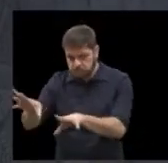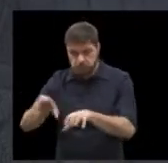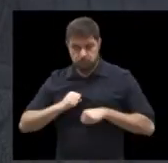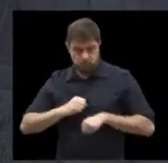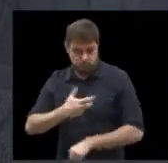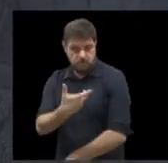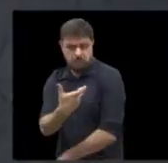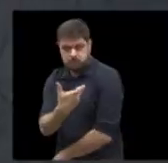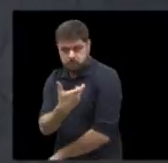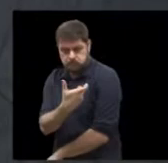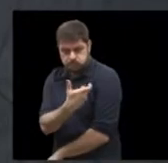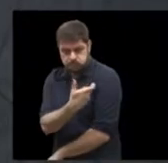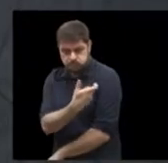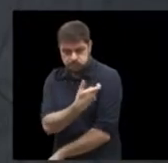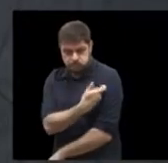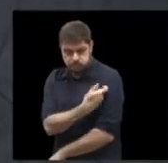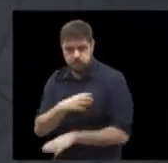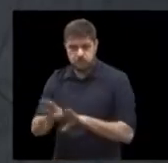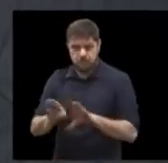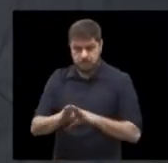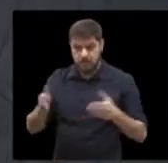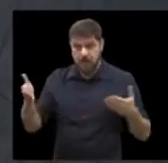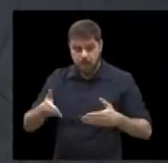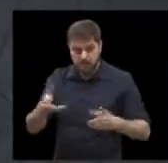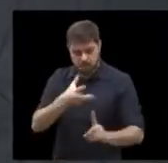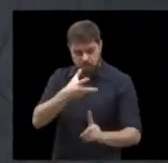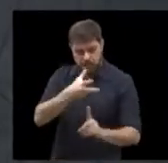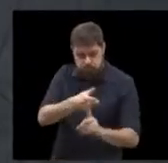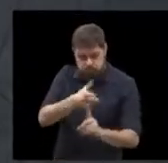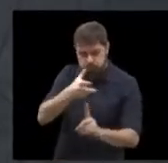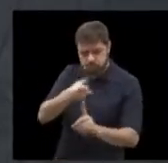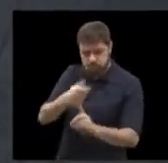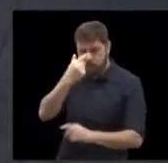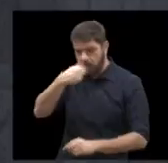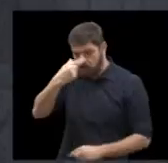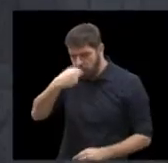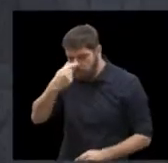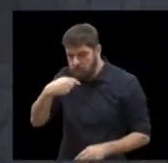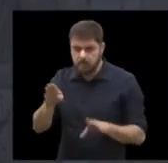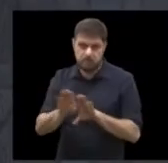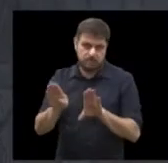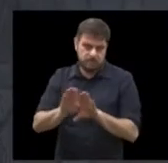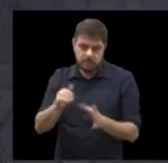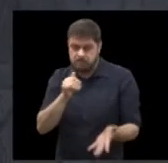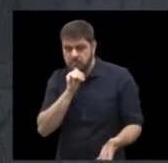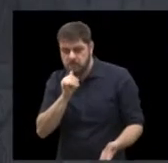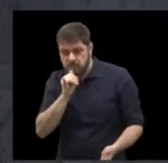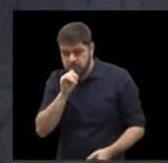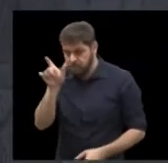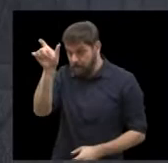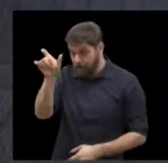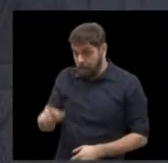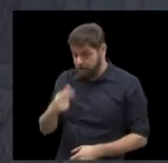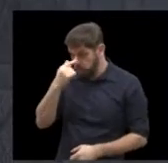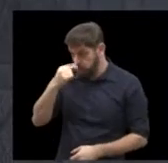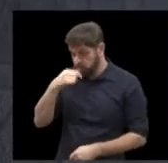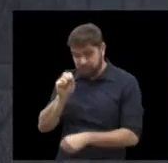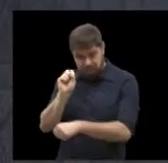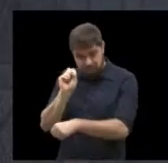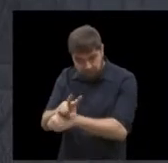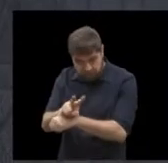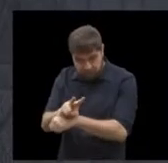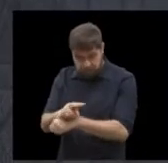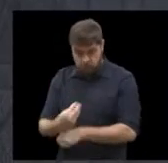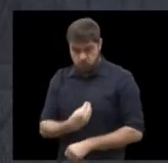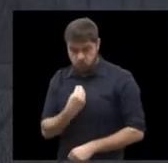vacinas. As vacinas que a gente tem... Sim, porque você pode... Vacinas com gripe, com vírus vivo,